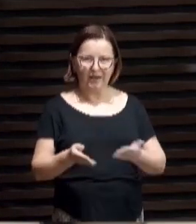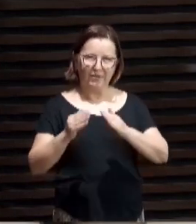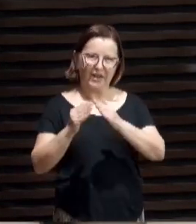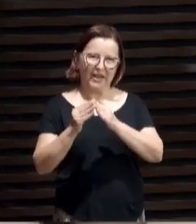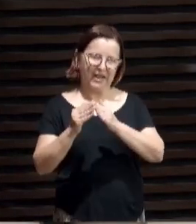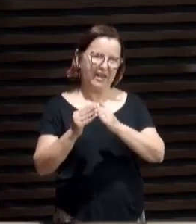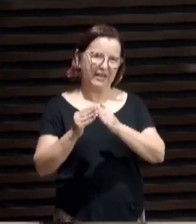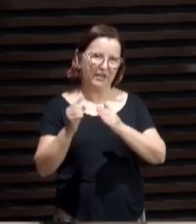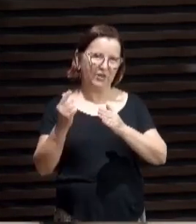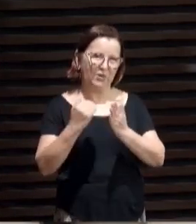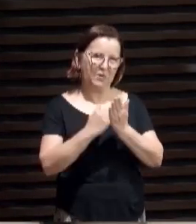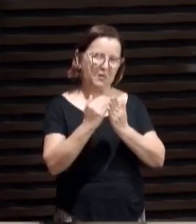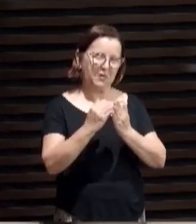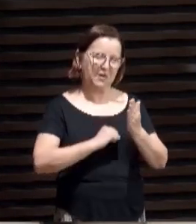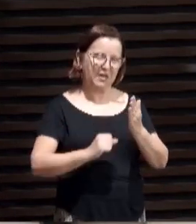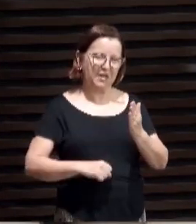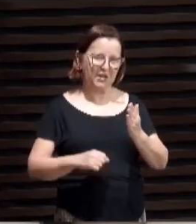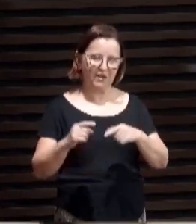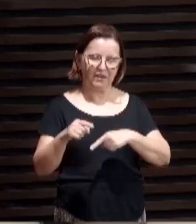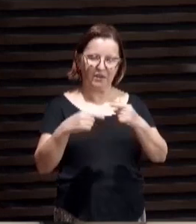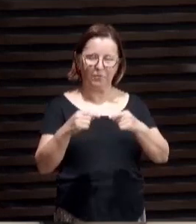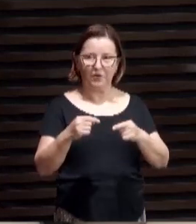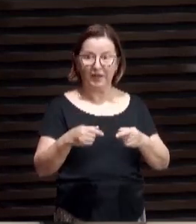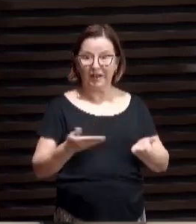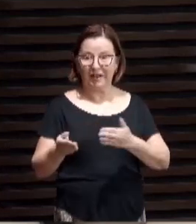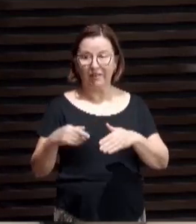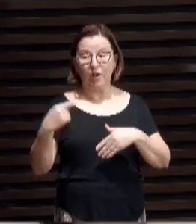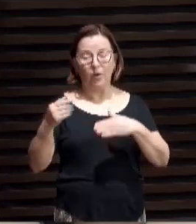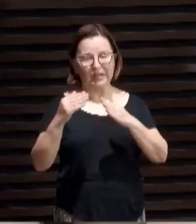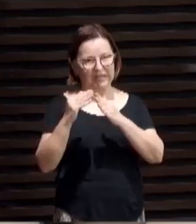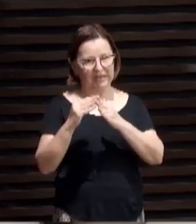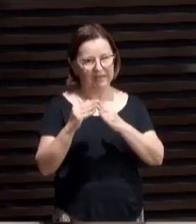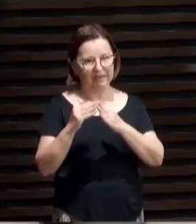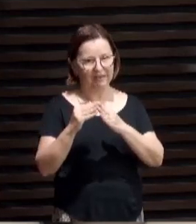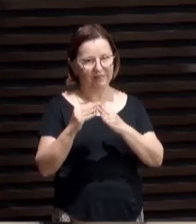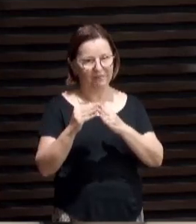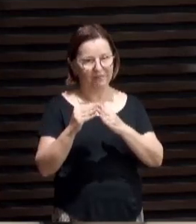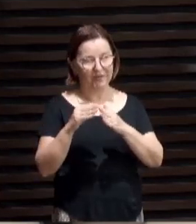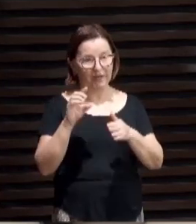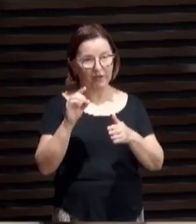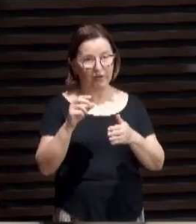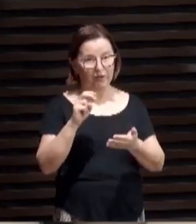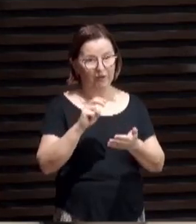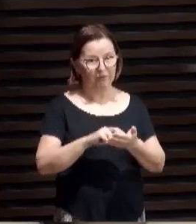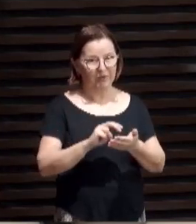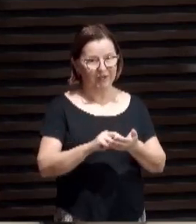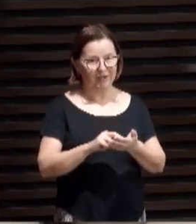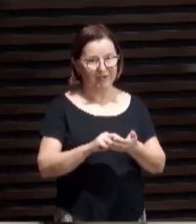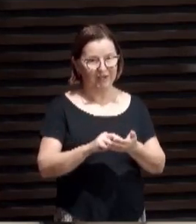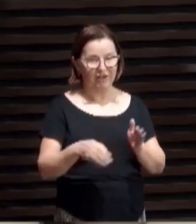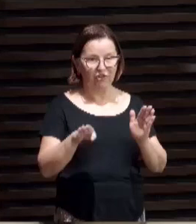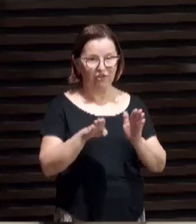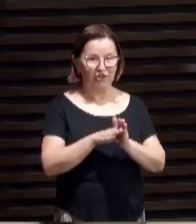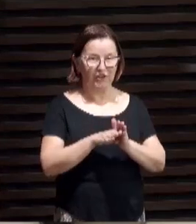do Caifás e só no romper do dia é que ele chegou no palácio de Pilatos. Mas isso vai ser no outro dia que a